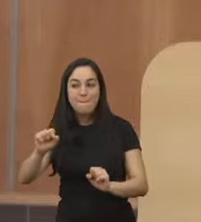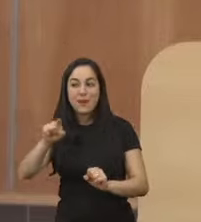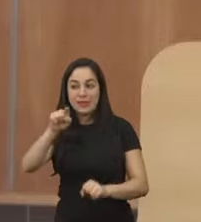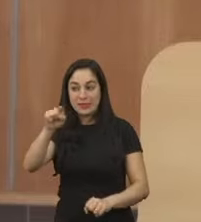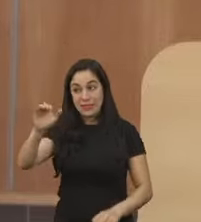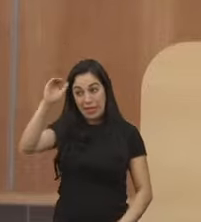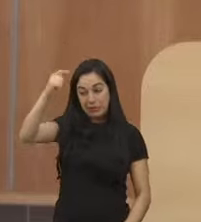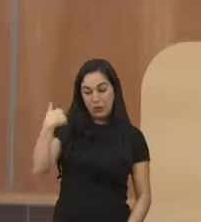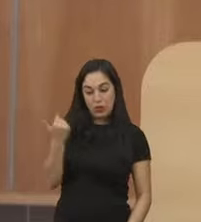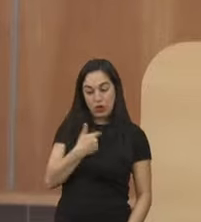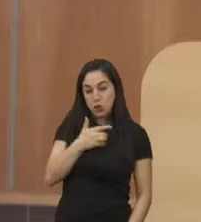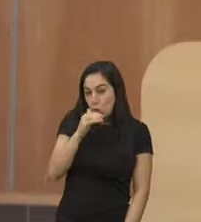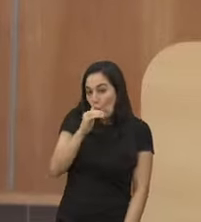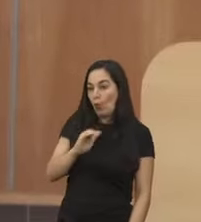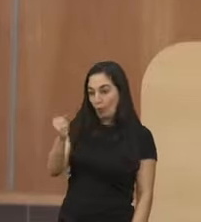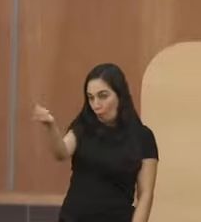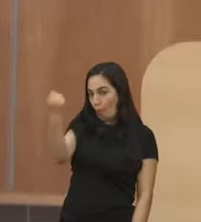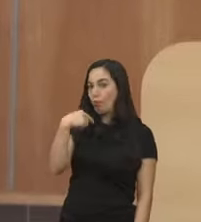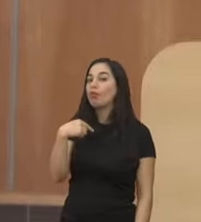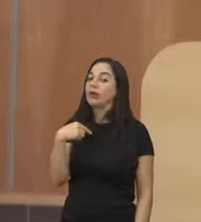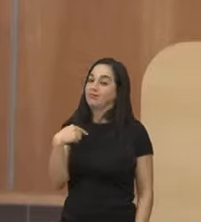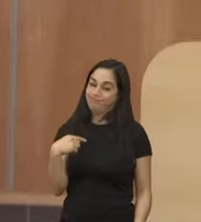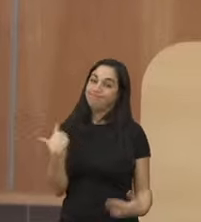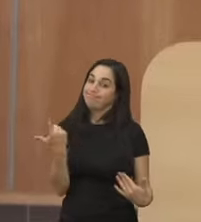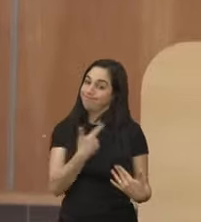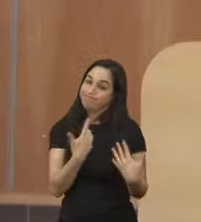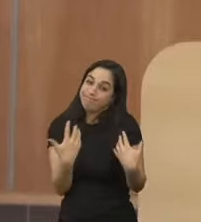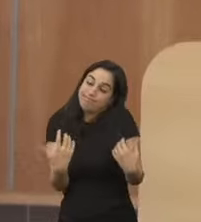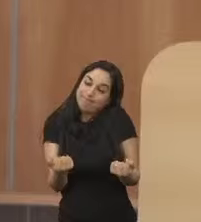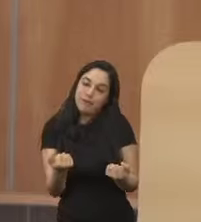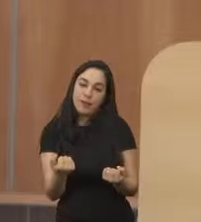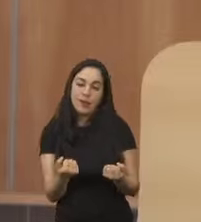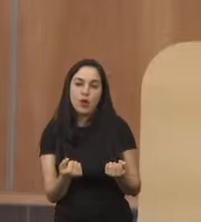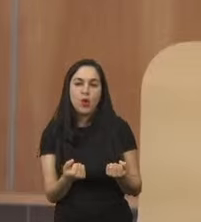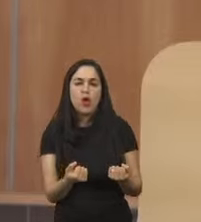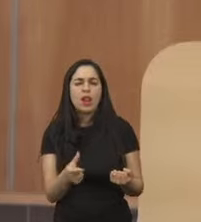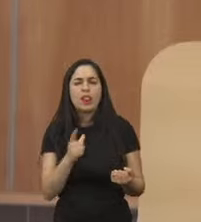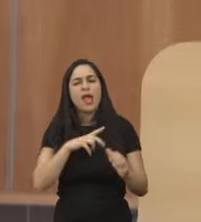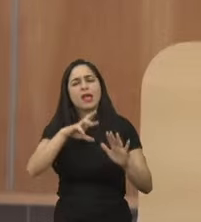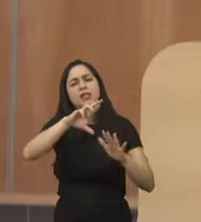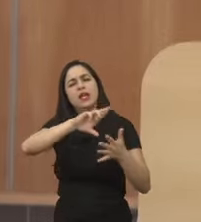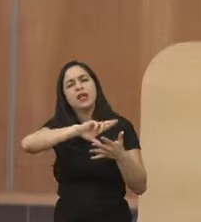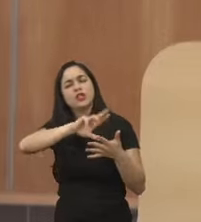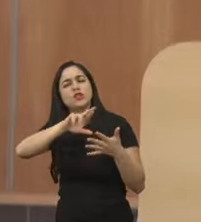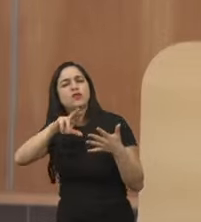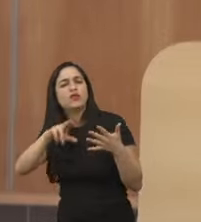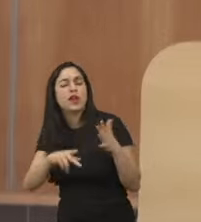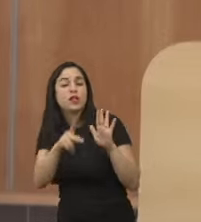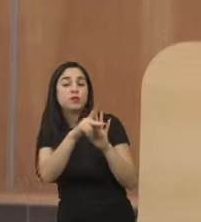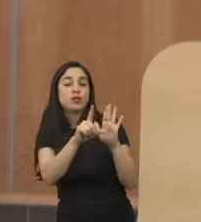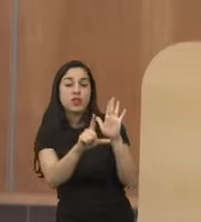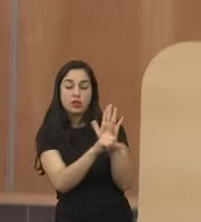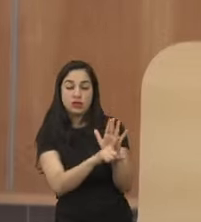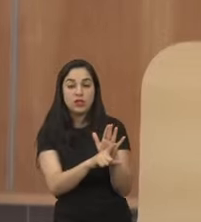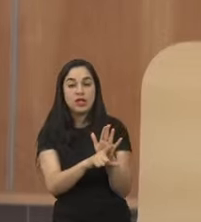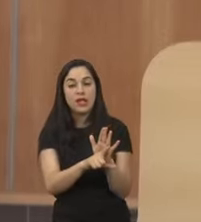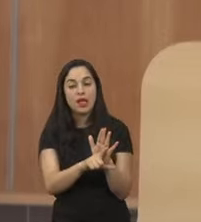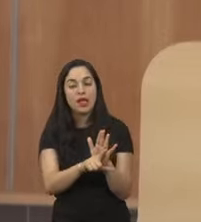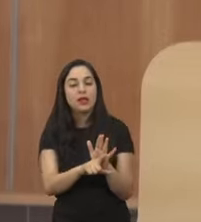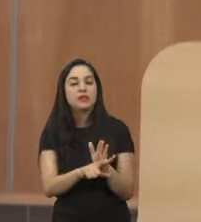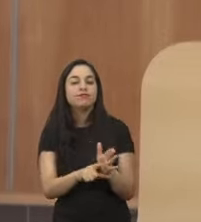Então, eu acho que é importante a gente entender o que está acontecendo, entender porque a gente está discutindo tantos projetos de lei voltados aqui à causa animal hoje, entender o